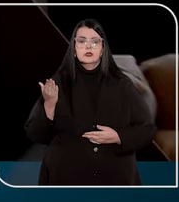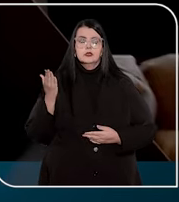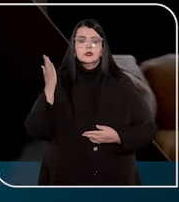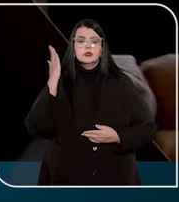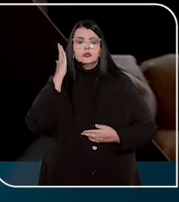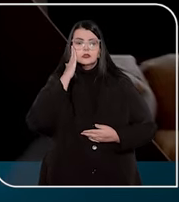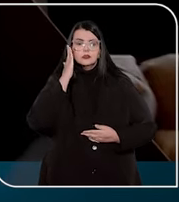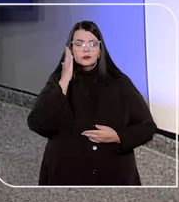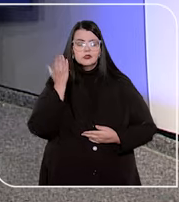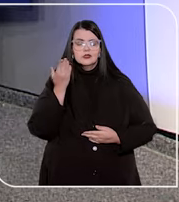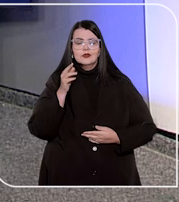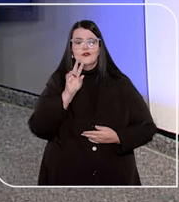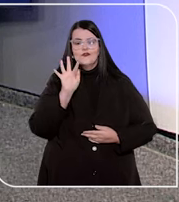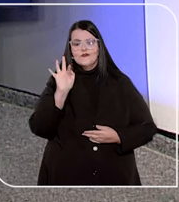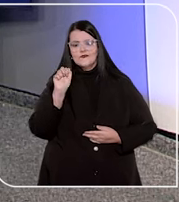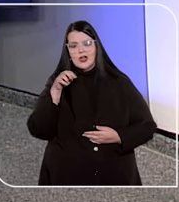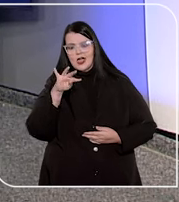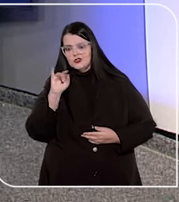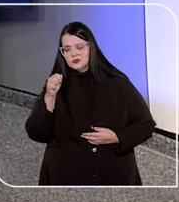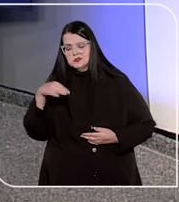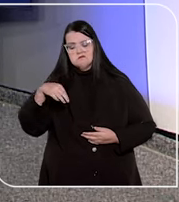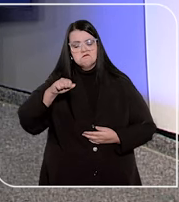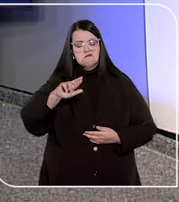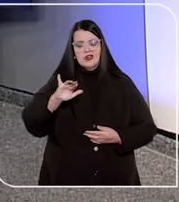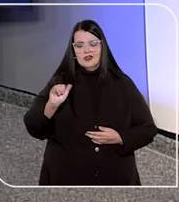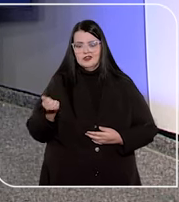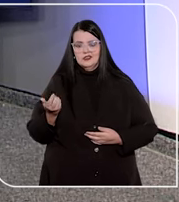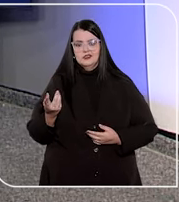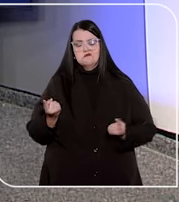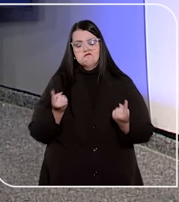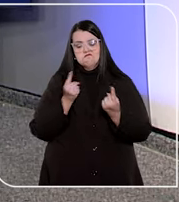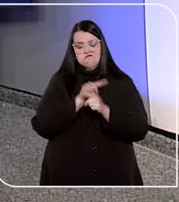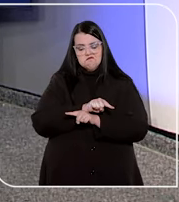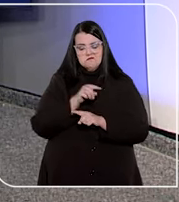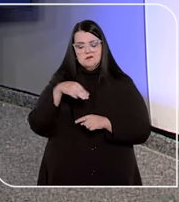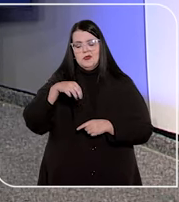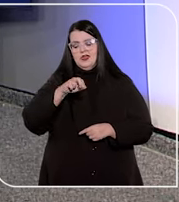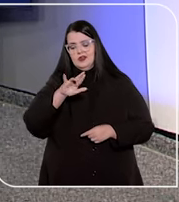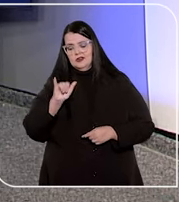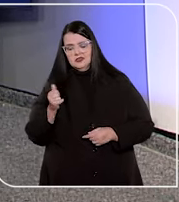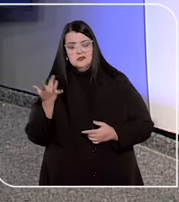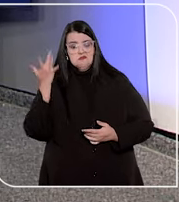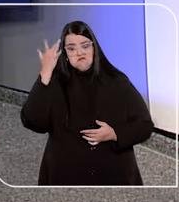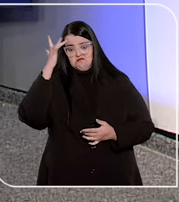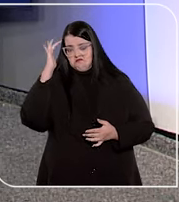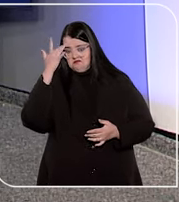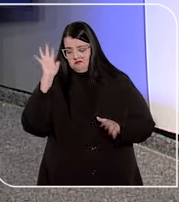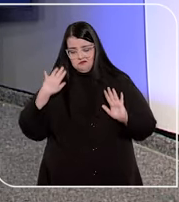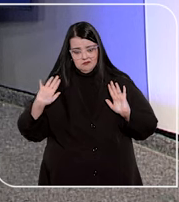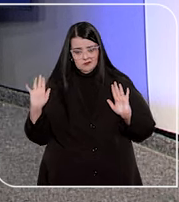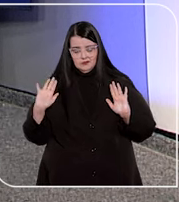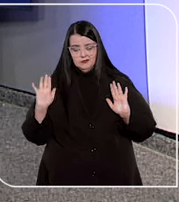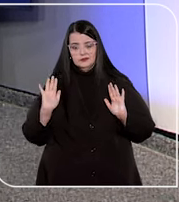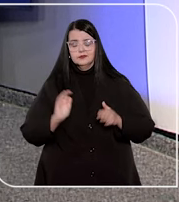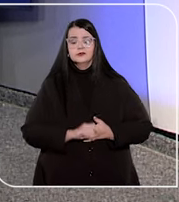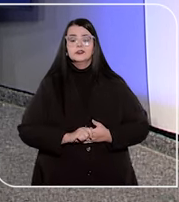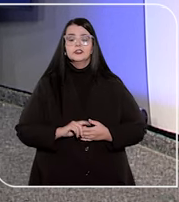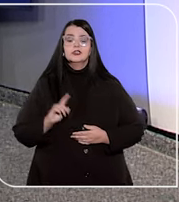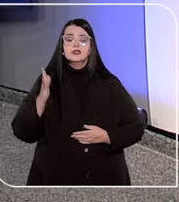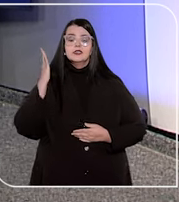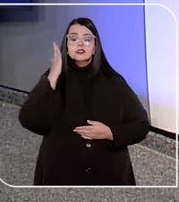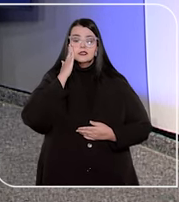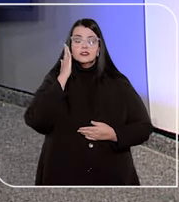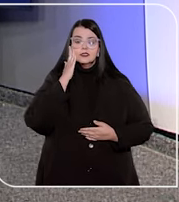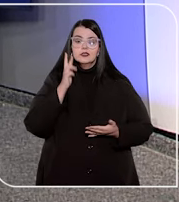chama Fátima Maria, Fátima Mônica, Maria de Fátima. Fátima Filipa, eu não sei. Eu não sei. Mas eu sei